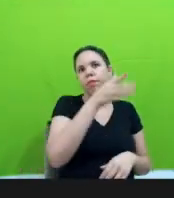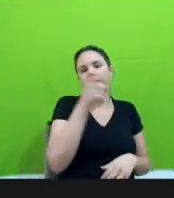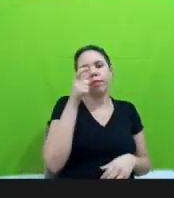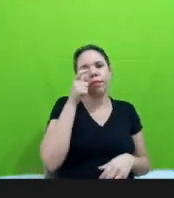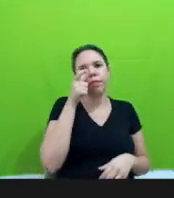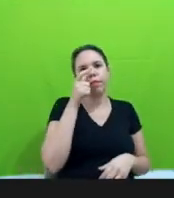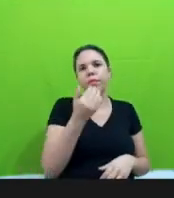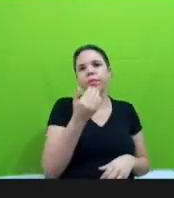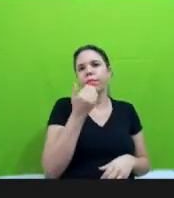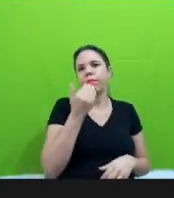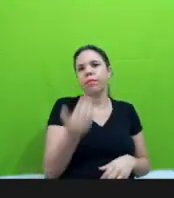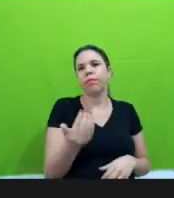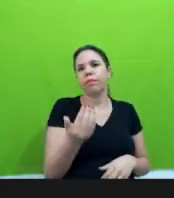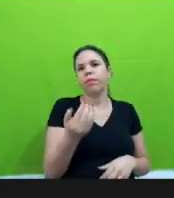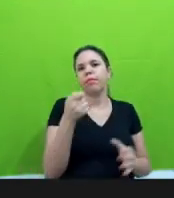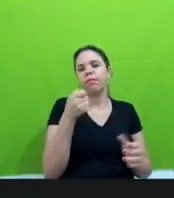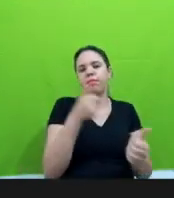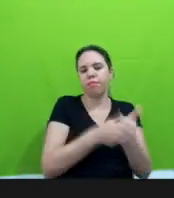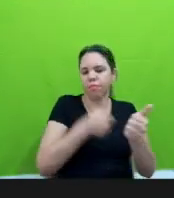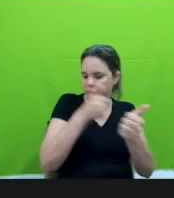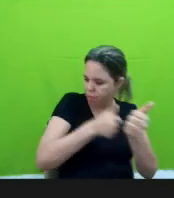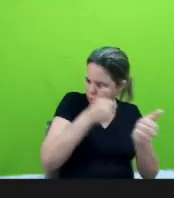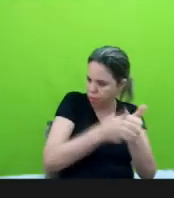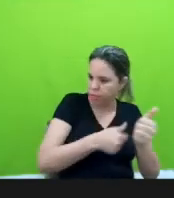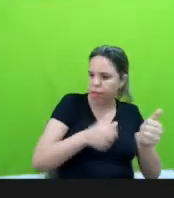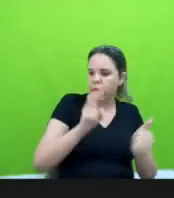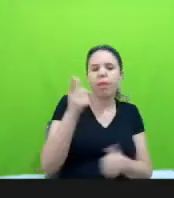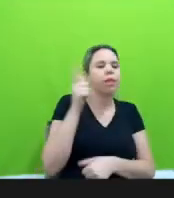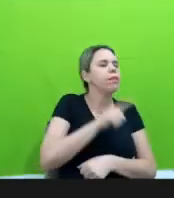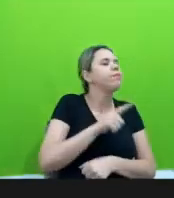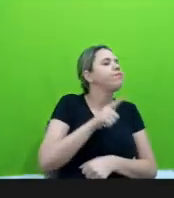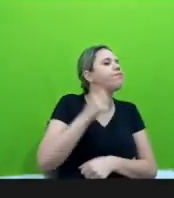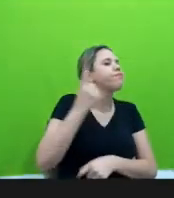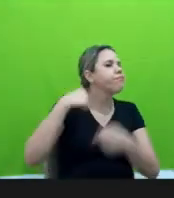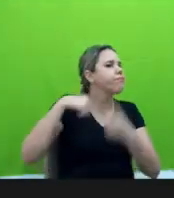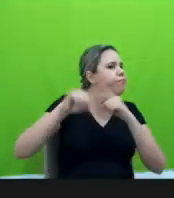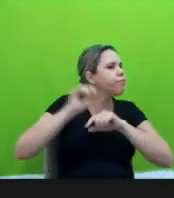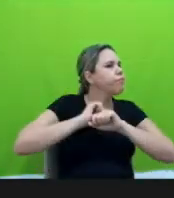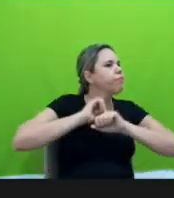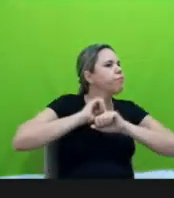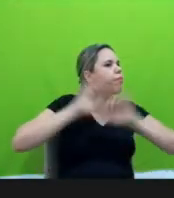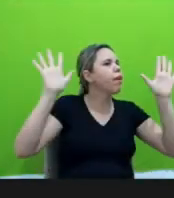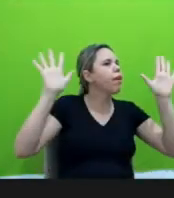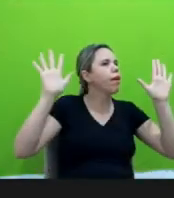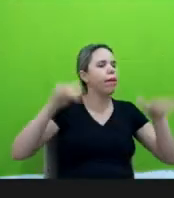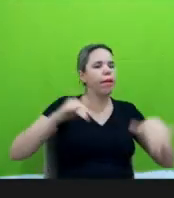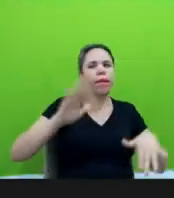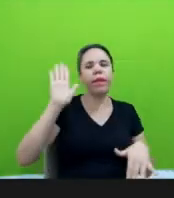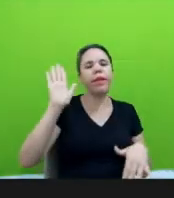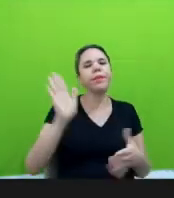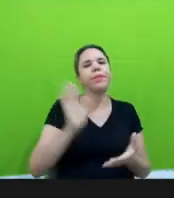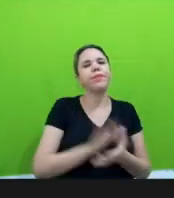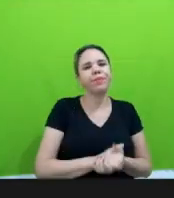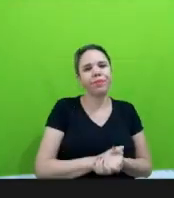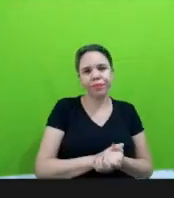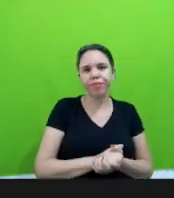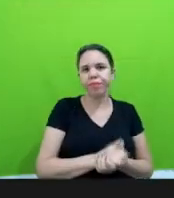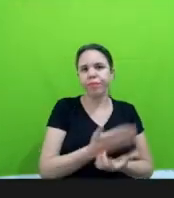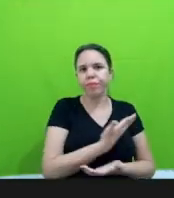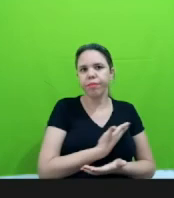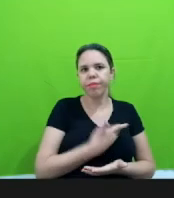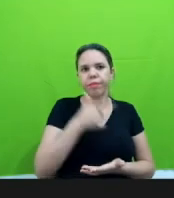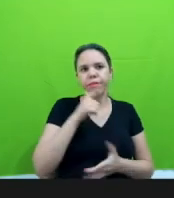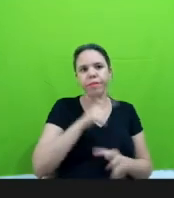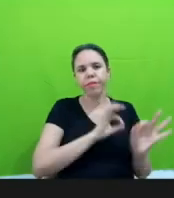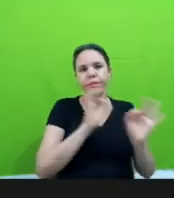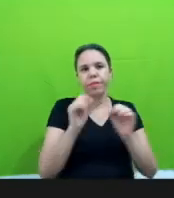pedido, perturbe, fique em cima. Só assim para a gente ter uma transparência, mais transparência do poder público, conseguir acompanhar o que estão fazendo com o